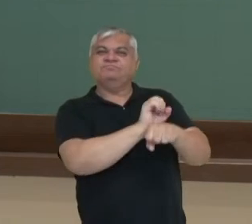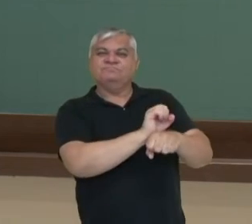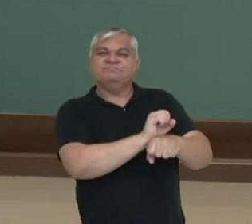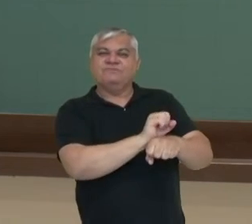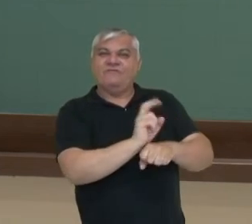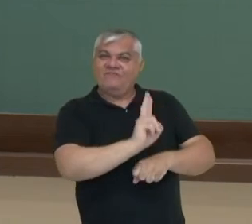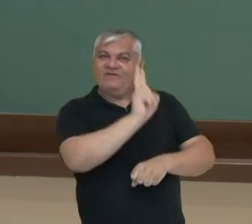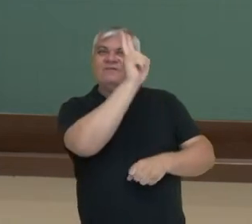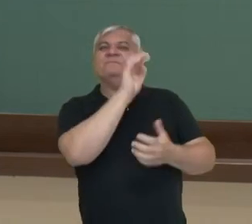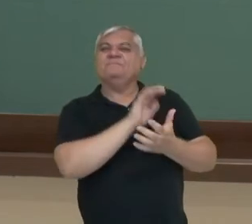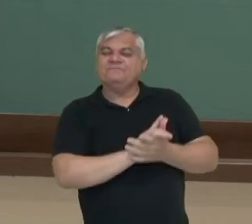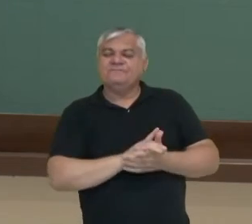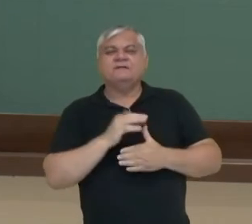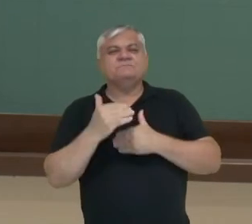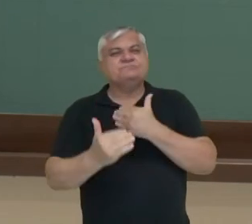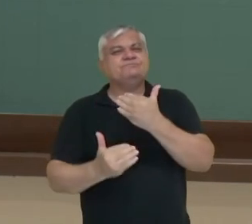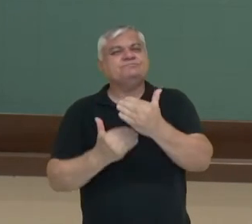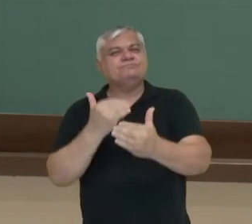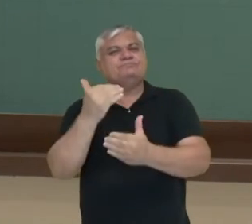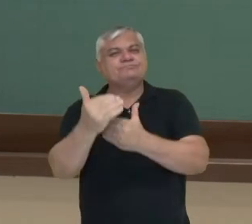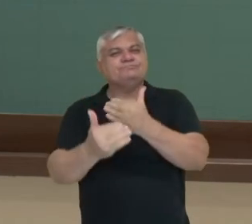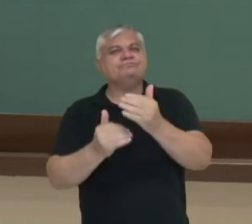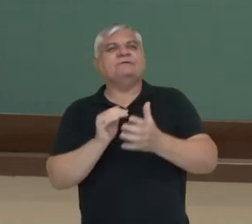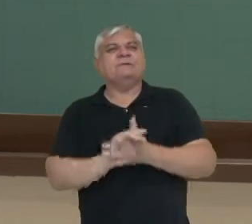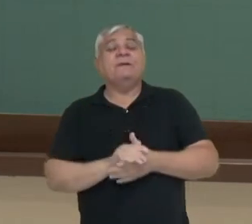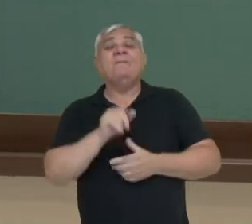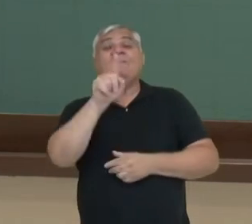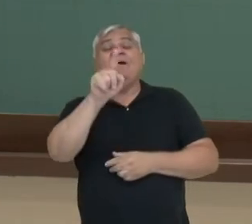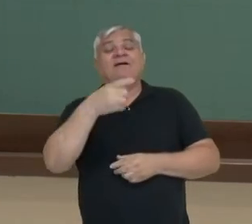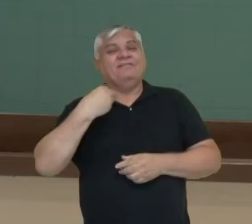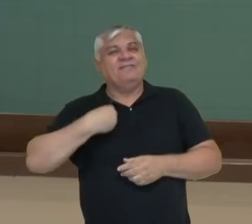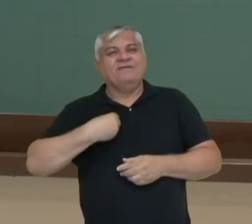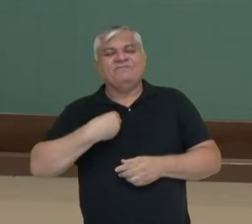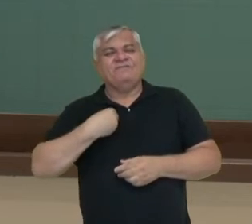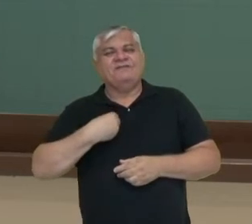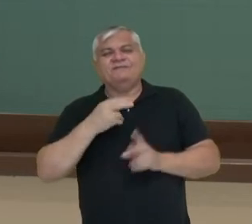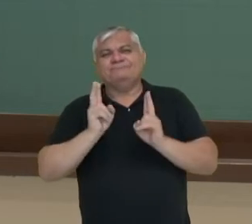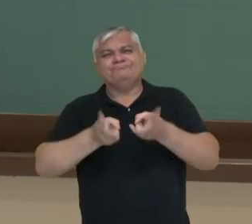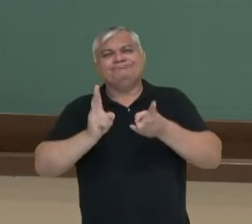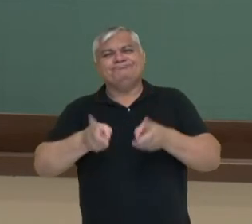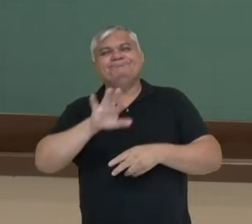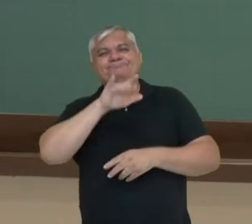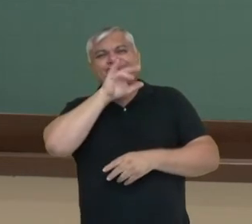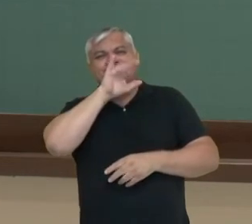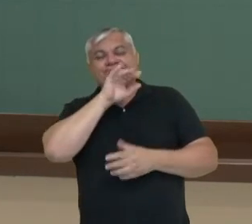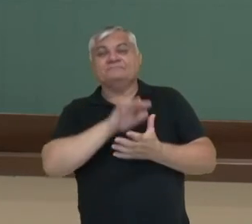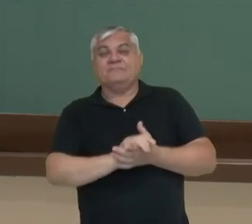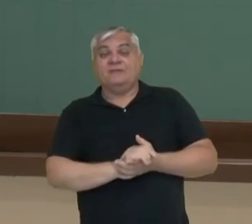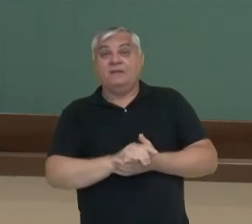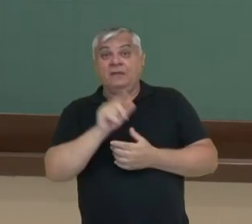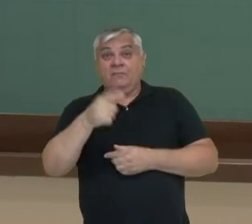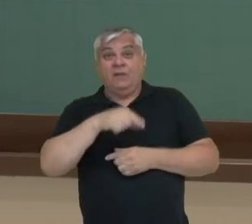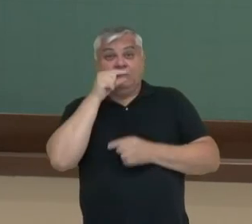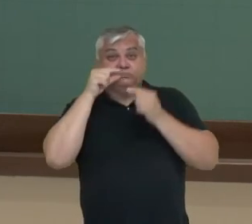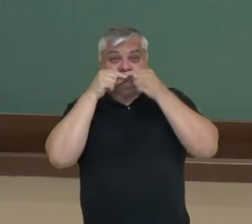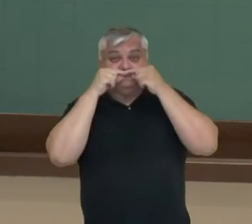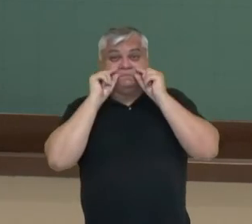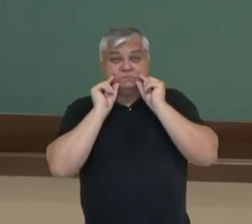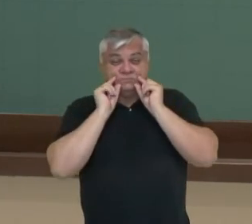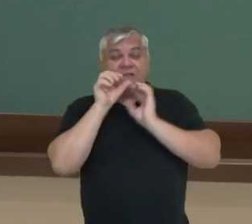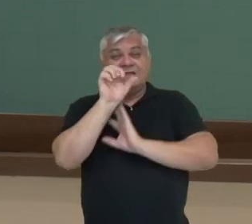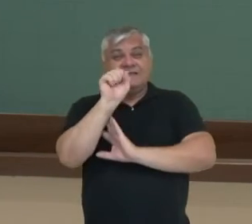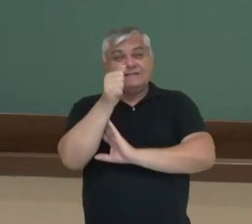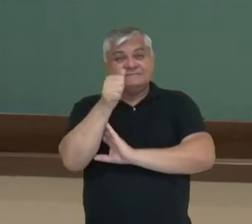em seguida conseguir novos índices piores. Mas a principal contribuição do governo José Sarney foi justamente a convocação de